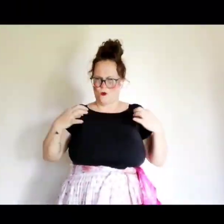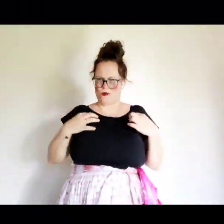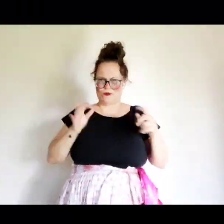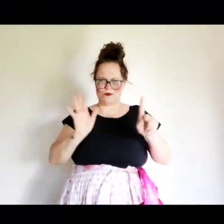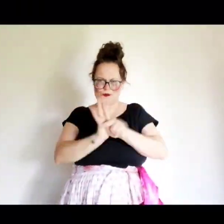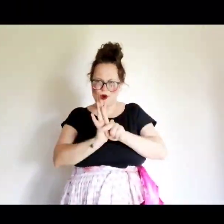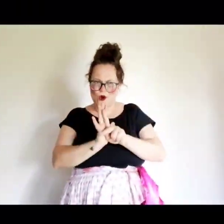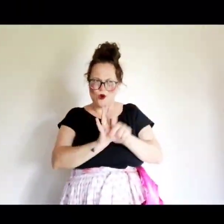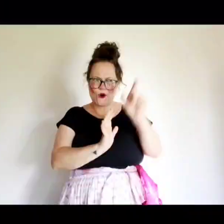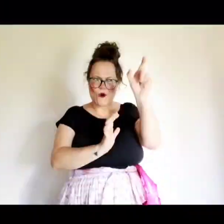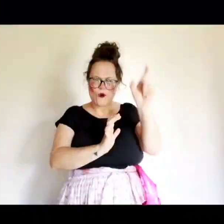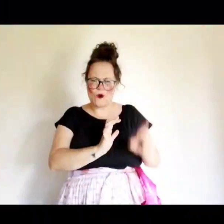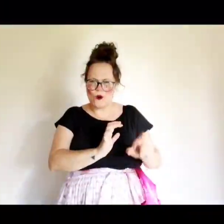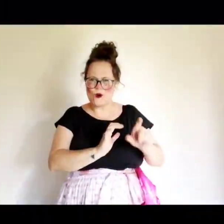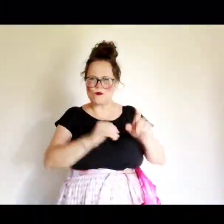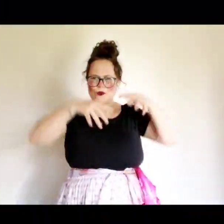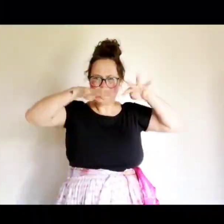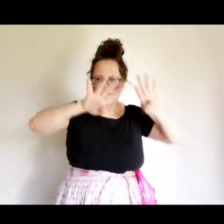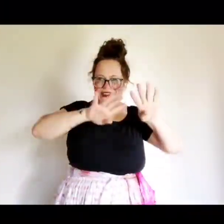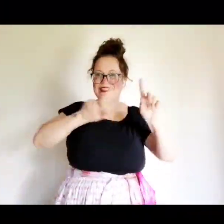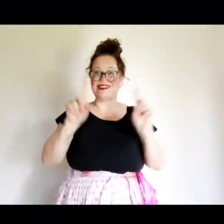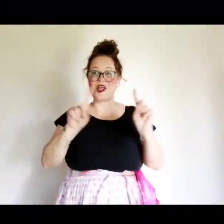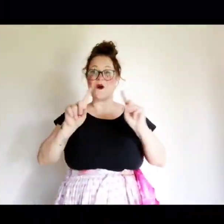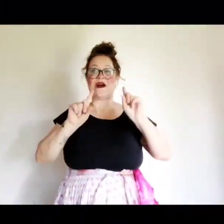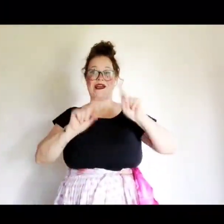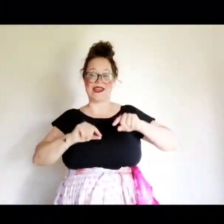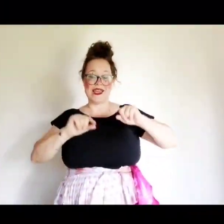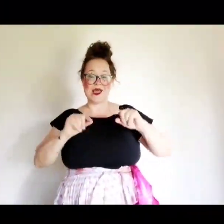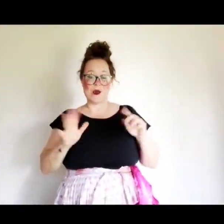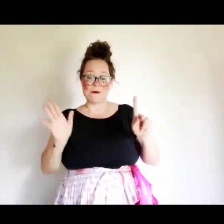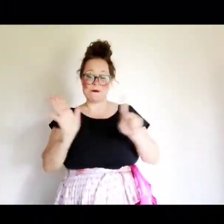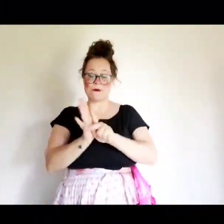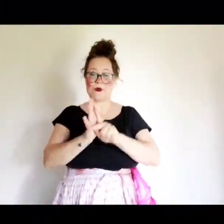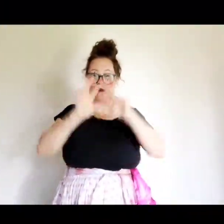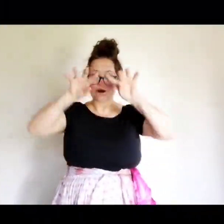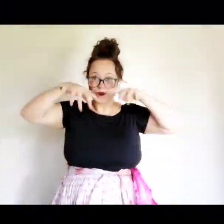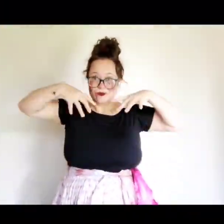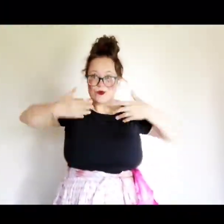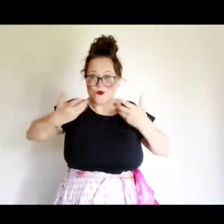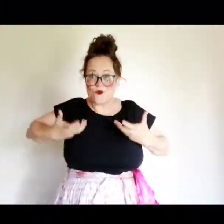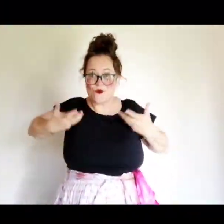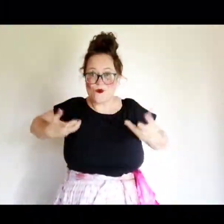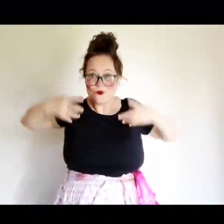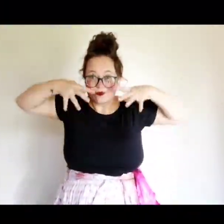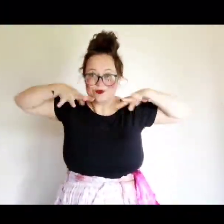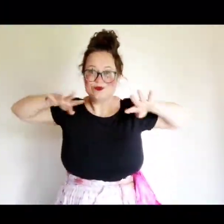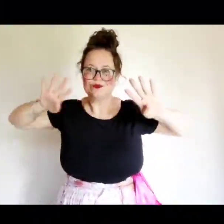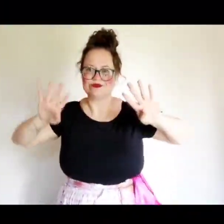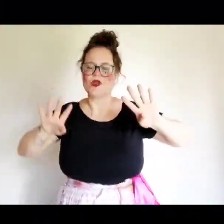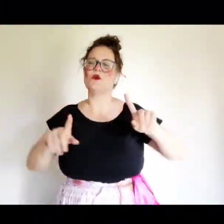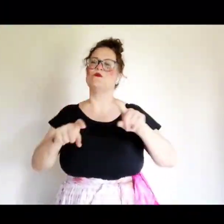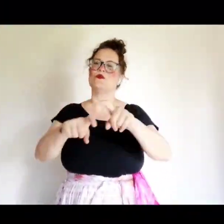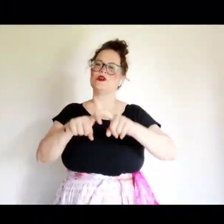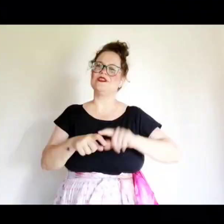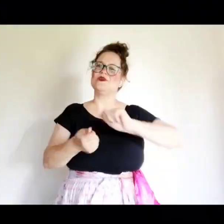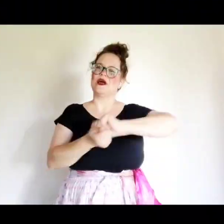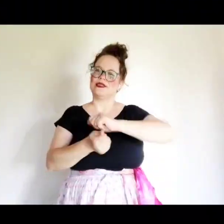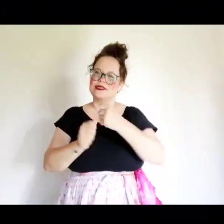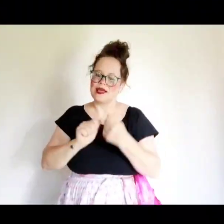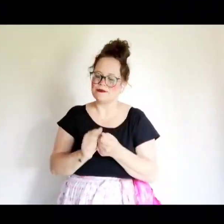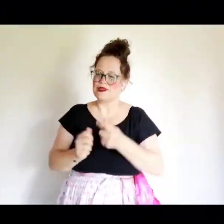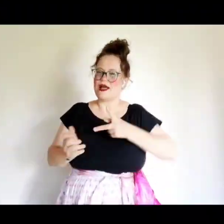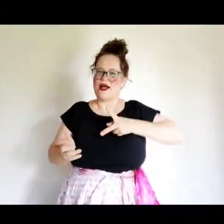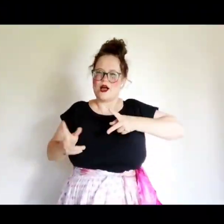drag queen. Teria que fazer um figurino diferente, mas usando esse que eu já tinha. Então a gente foi adaptando, cortando